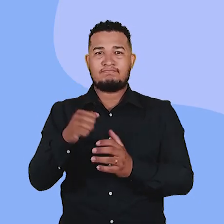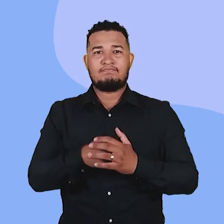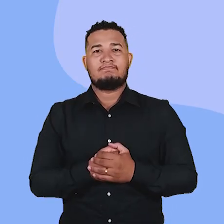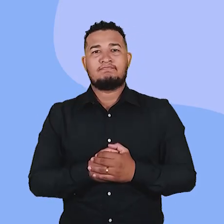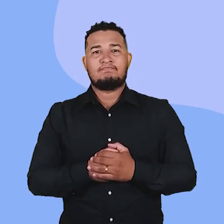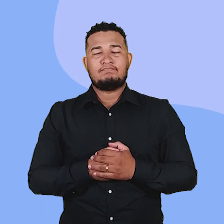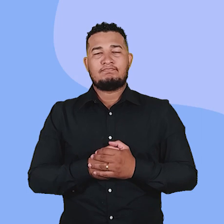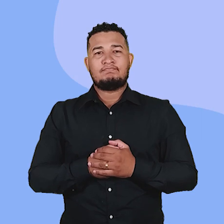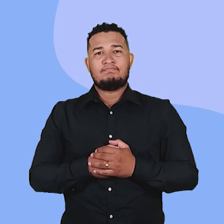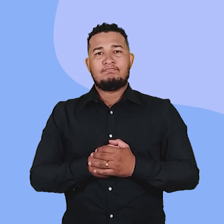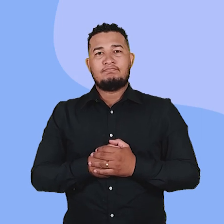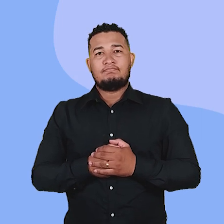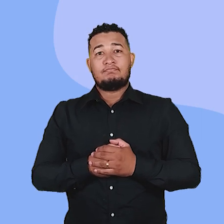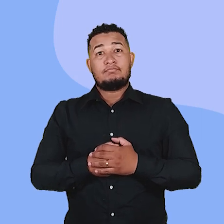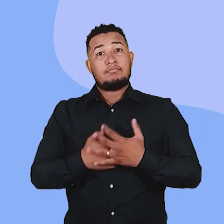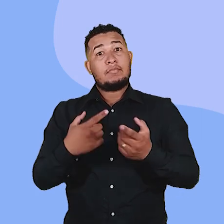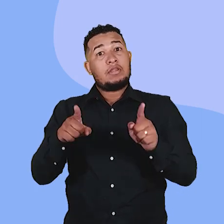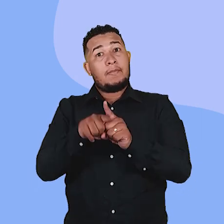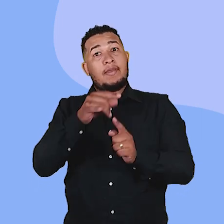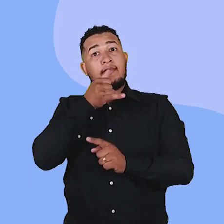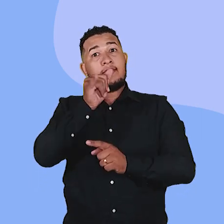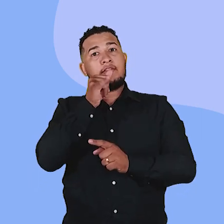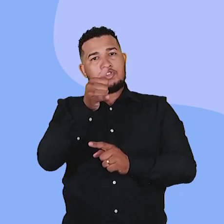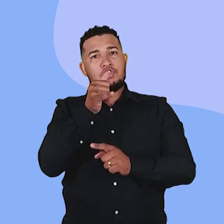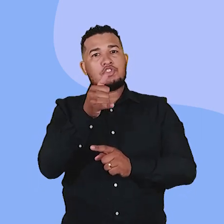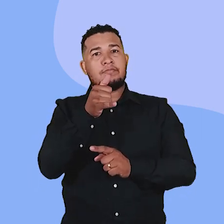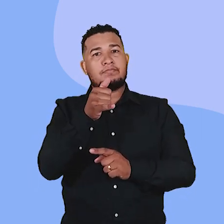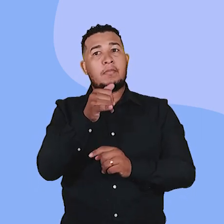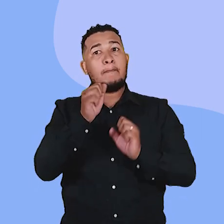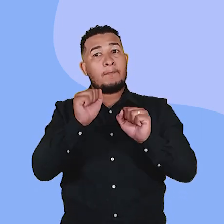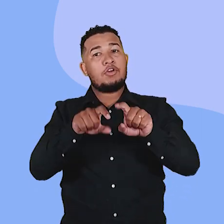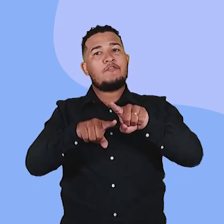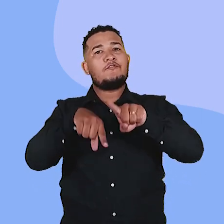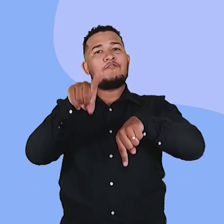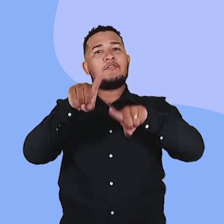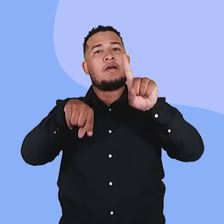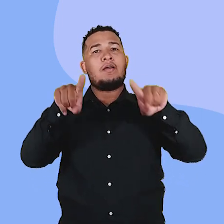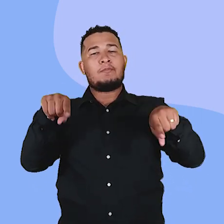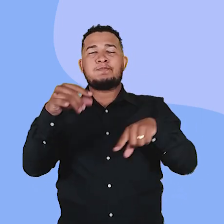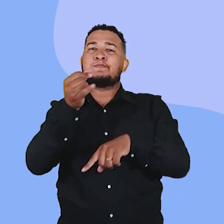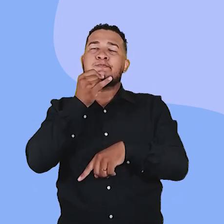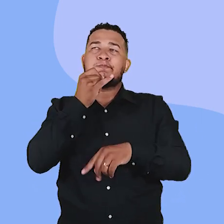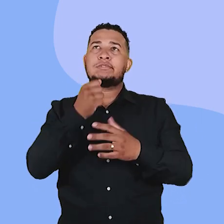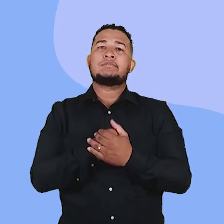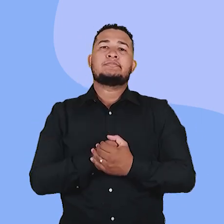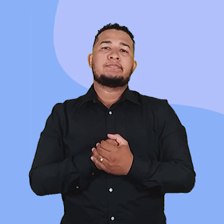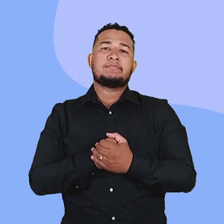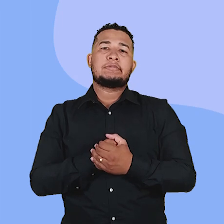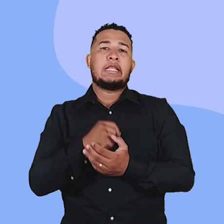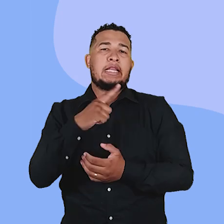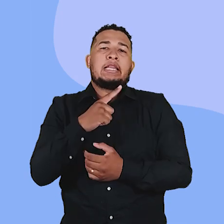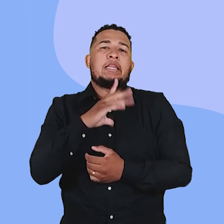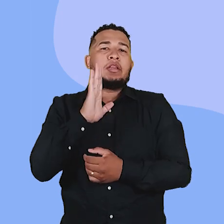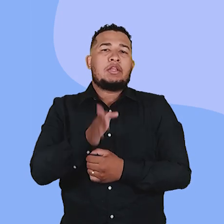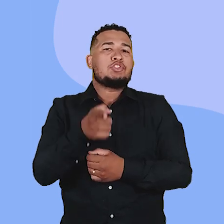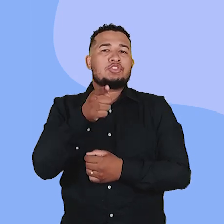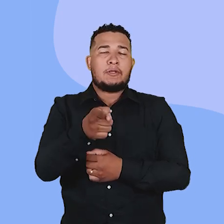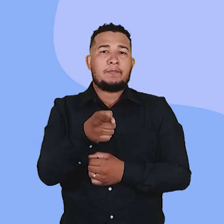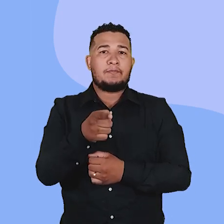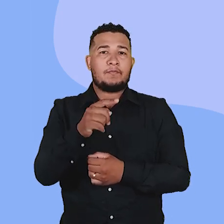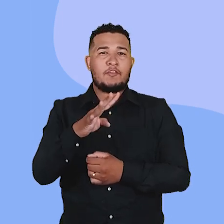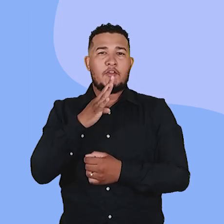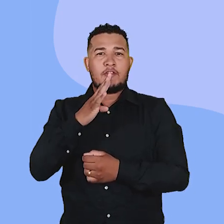nessa. A energia térmica de um corpo pode variar. Por exemplo, aqui eu tenho